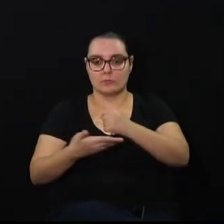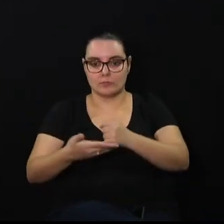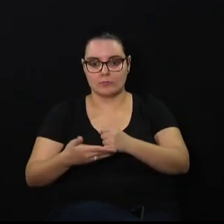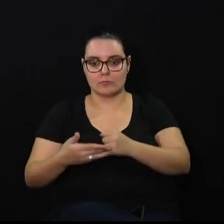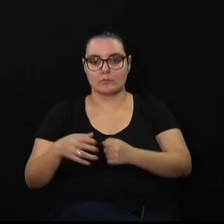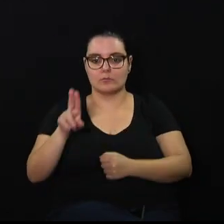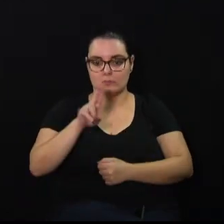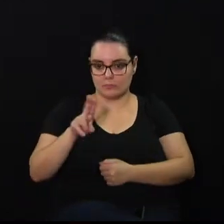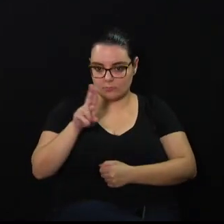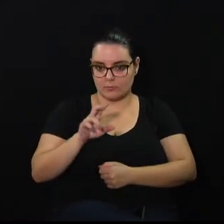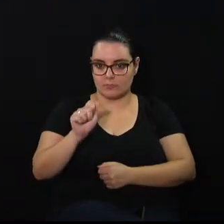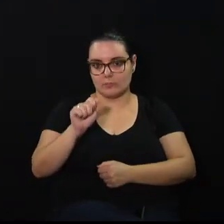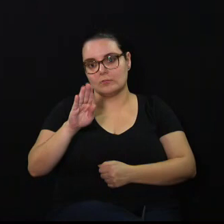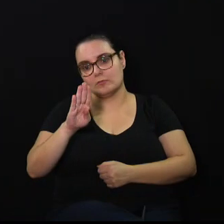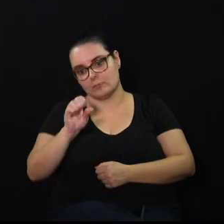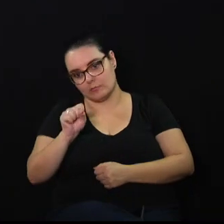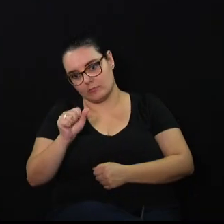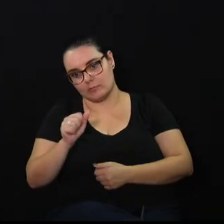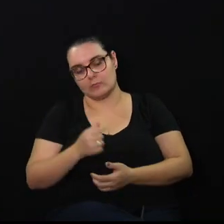é